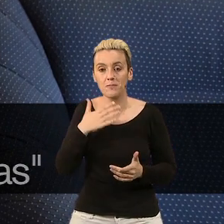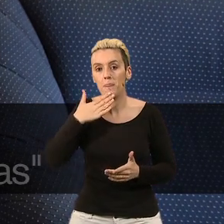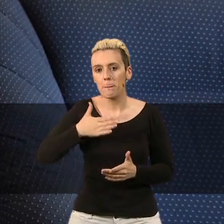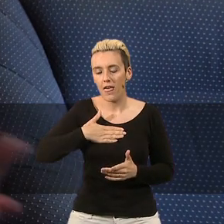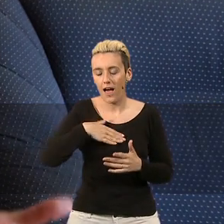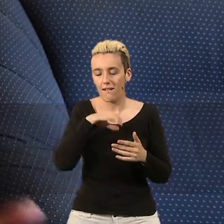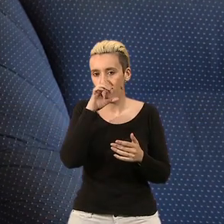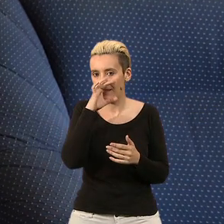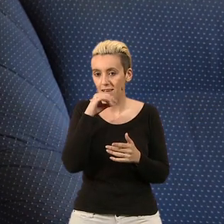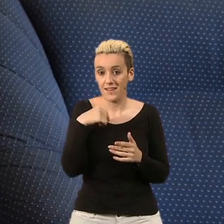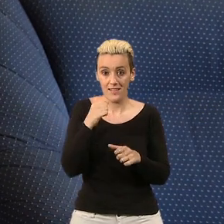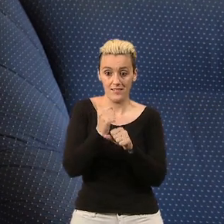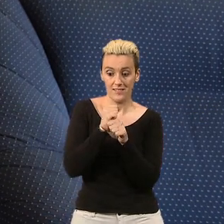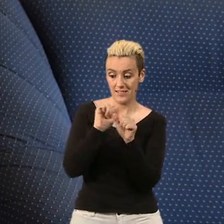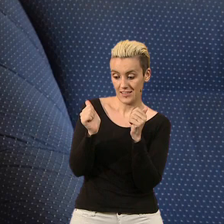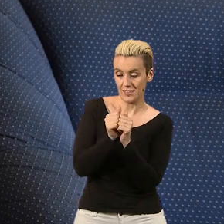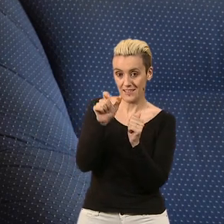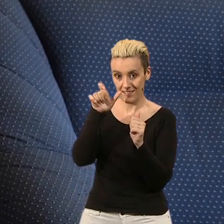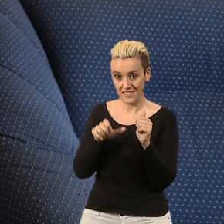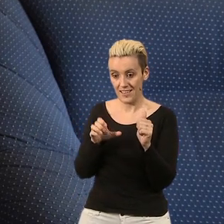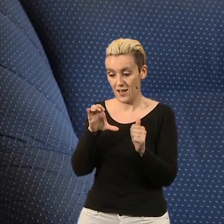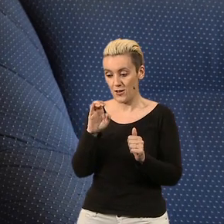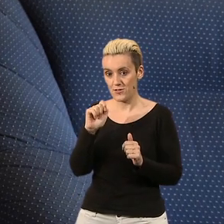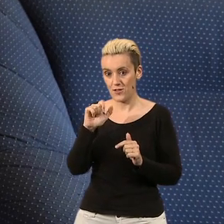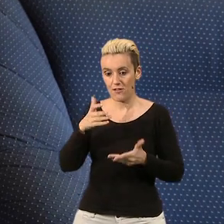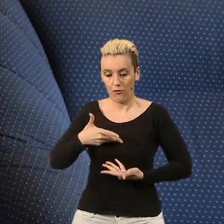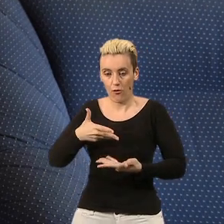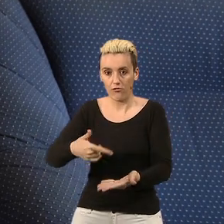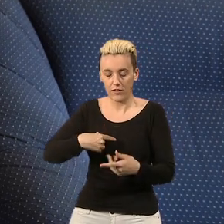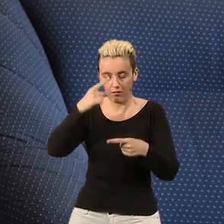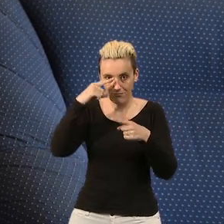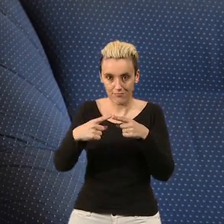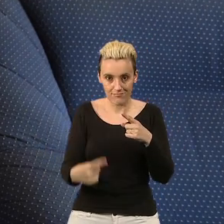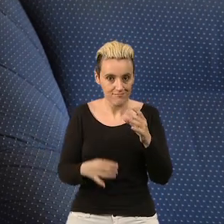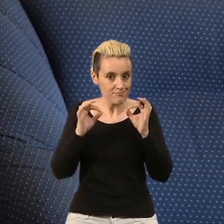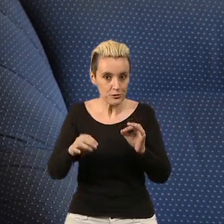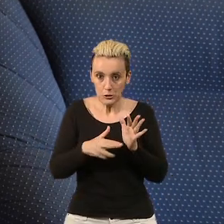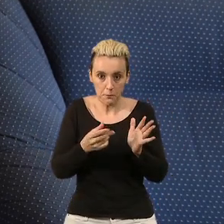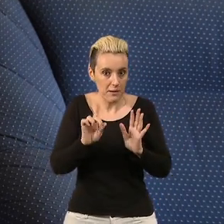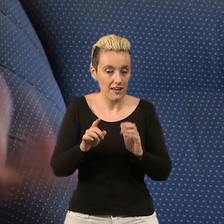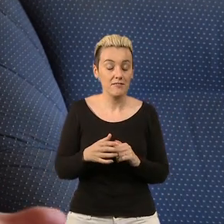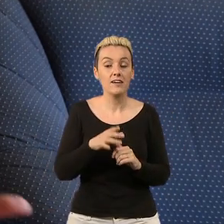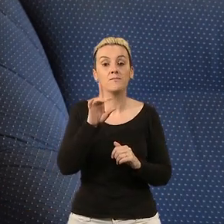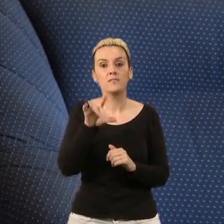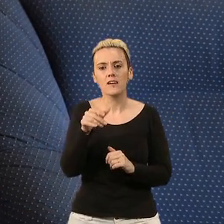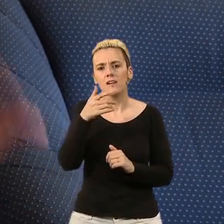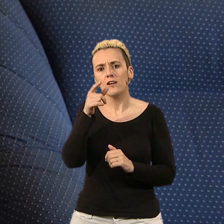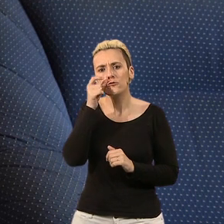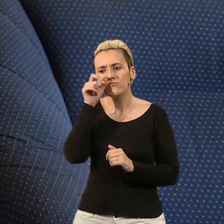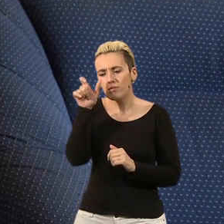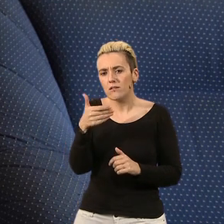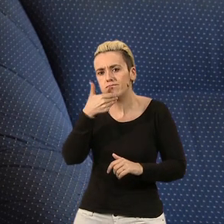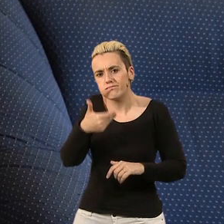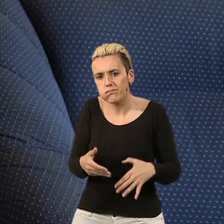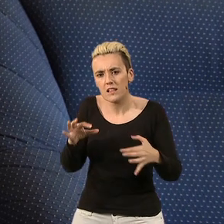mais me fascinou foi poder trabalhar com o César Prata, receber um convite do qual eu não estava à espera, e tendo a sua experiência e tudo aquilo que ele